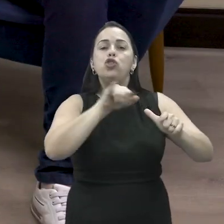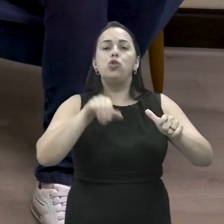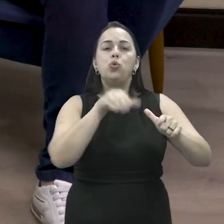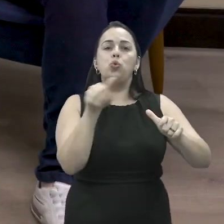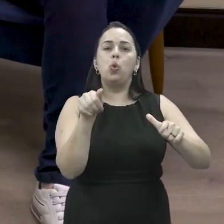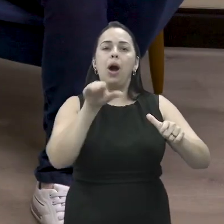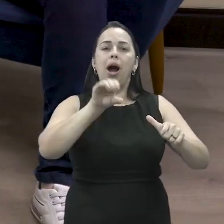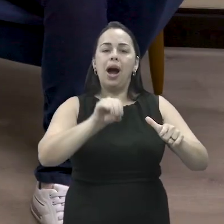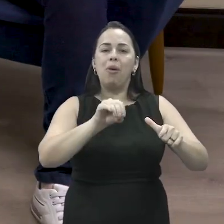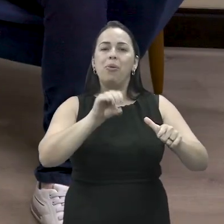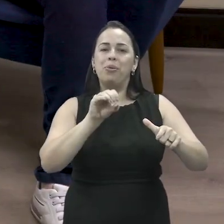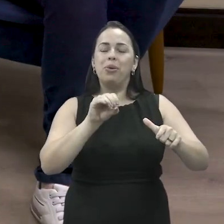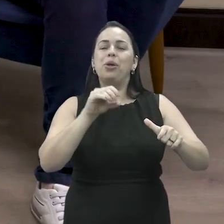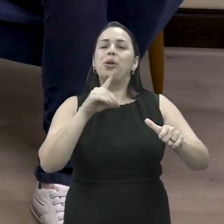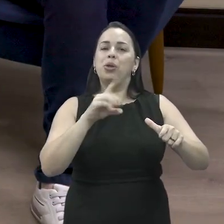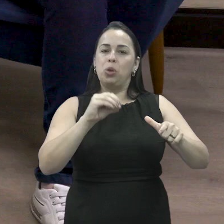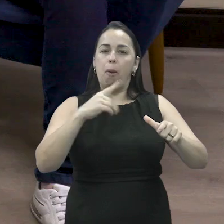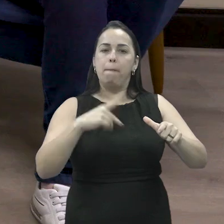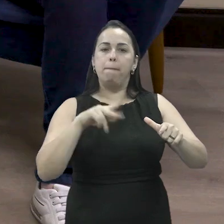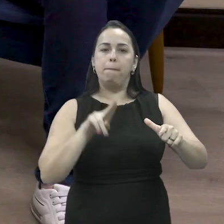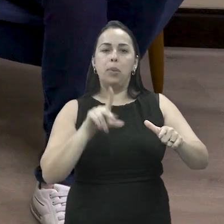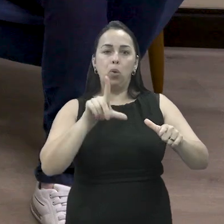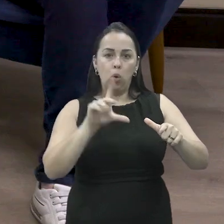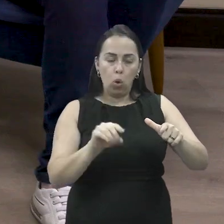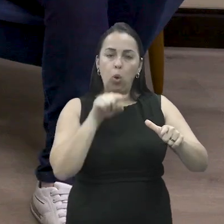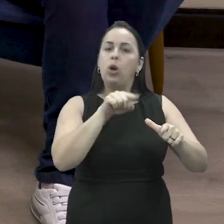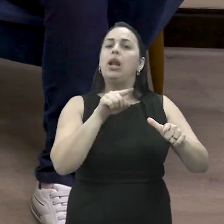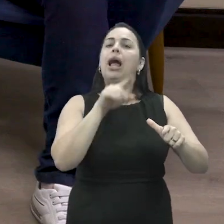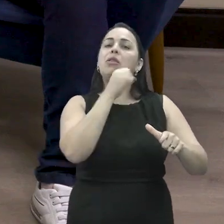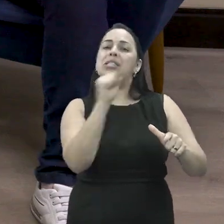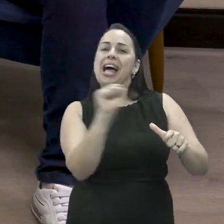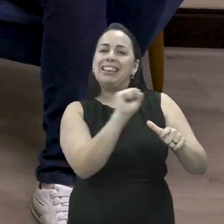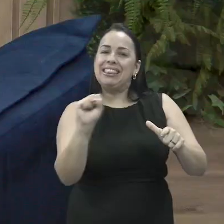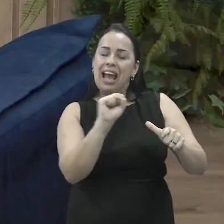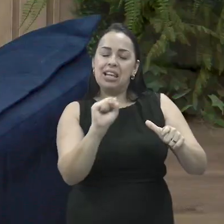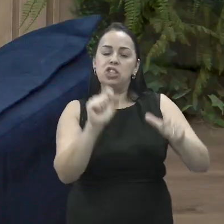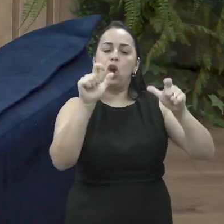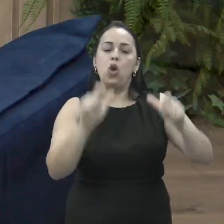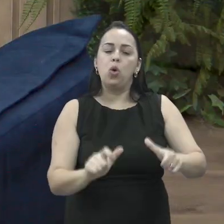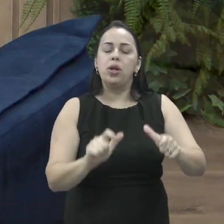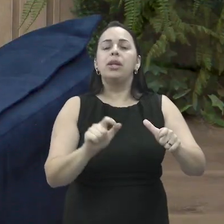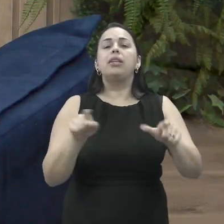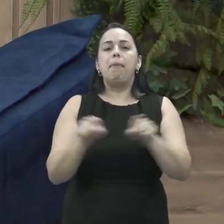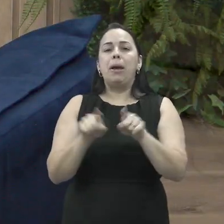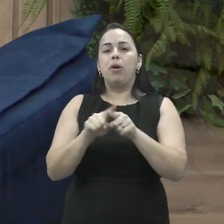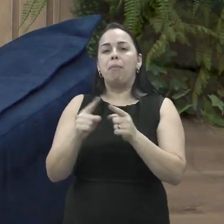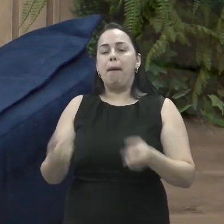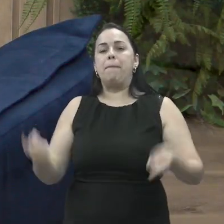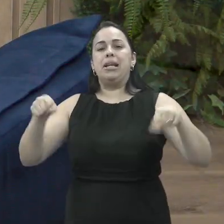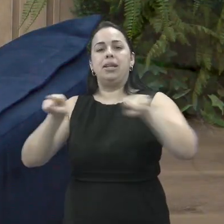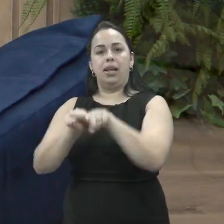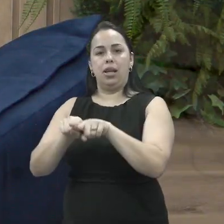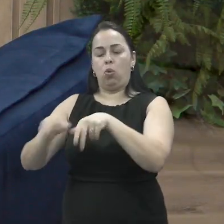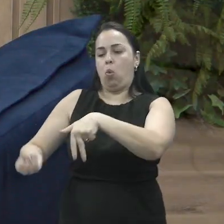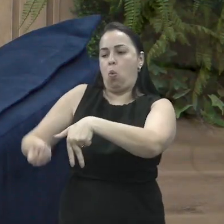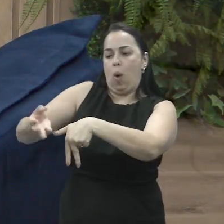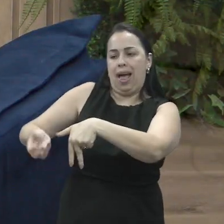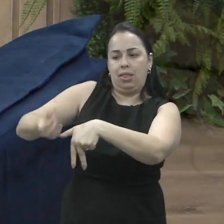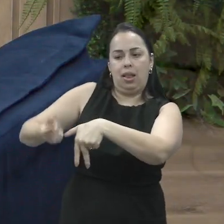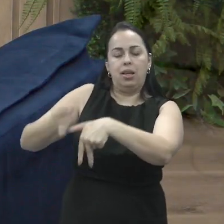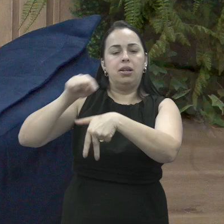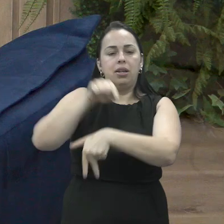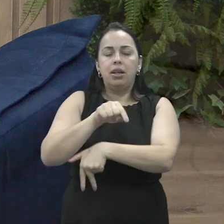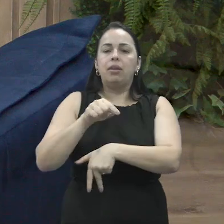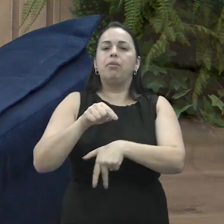Pulo. Então já temos um projeto muito legal junto ao Instituto Athlon para fazer ali todas as suas adaptações, colocar